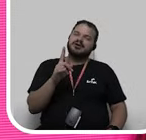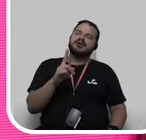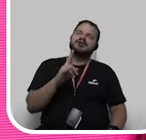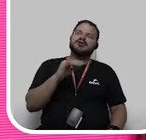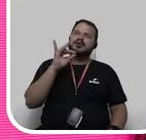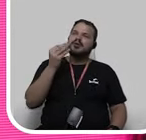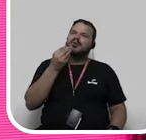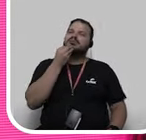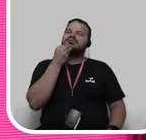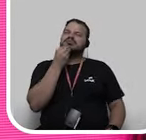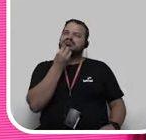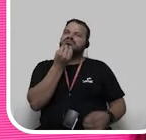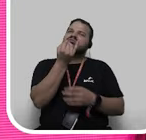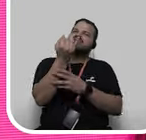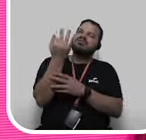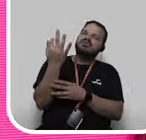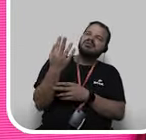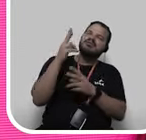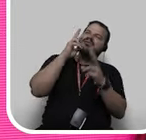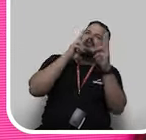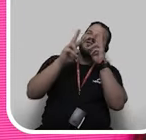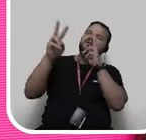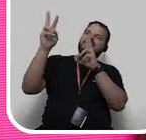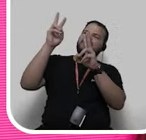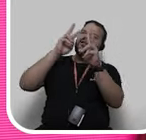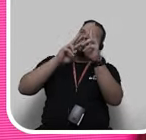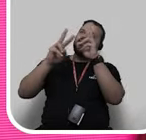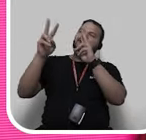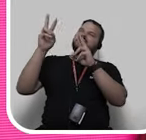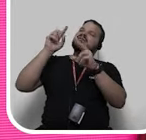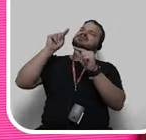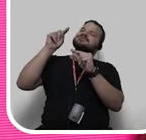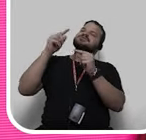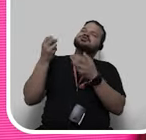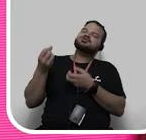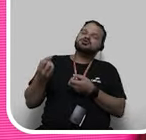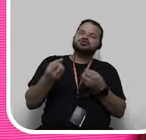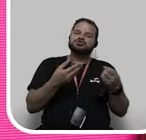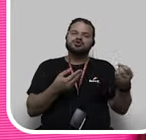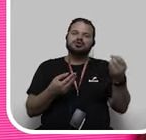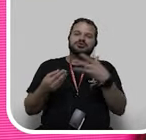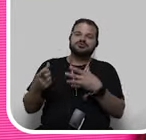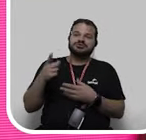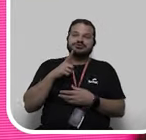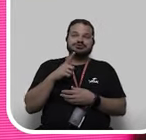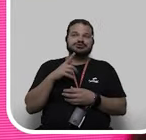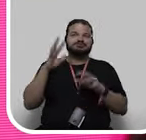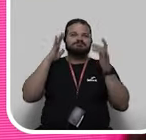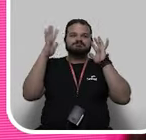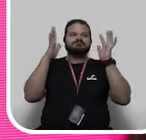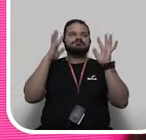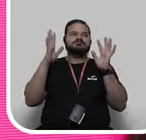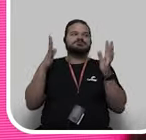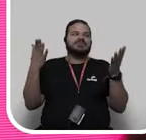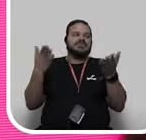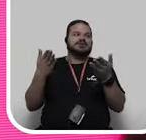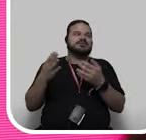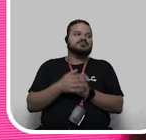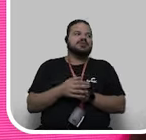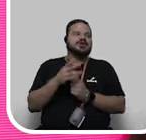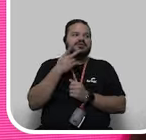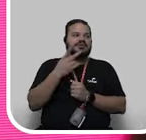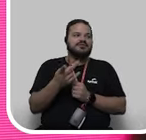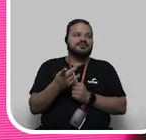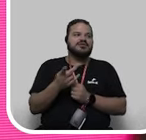olhando essa IA generativa, olhando para onde a gente está indo, né? Olhando novos ataques que a gente nem imaginava. Hoje a gente está falando